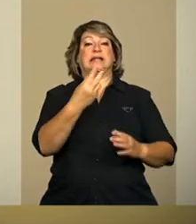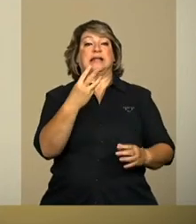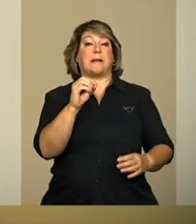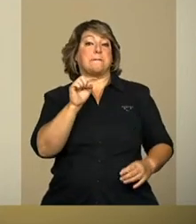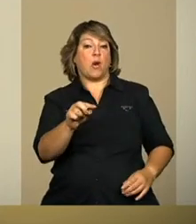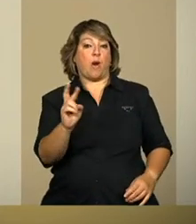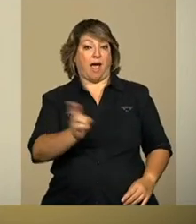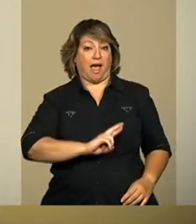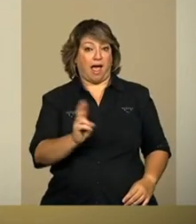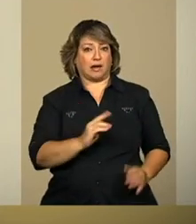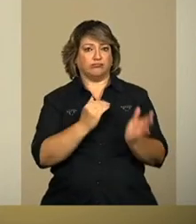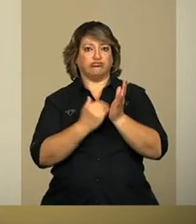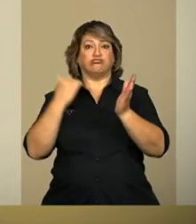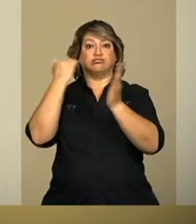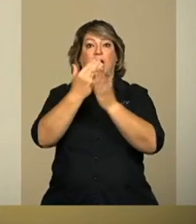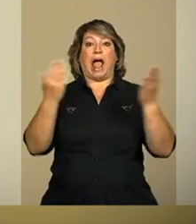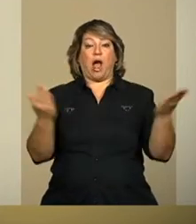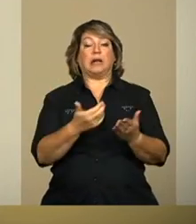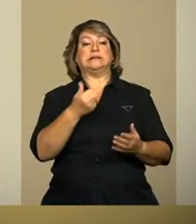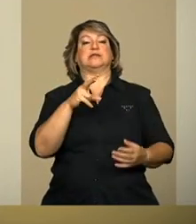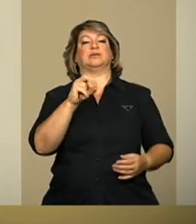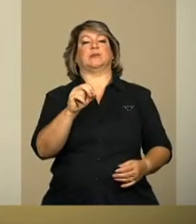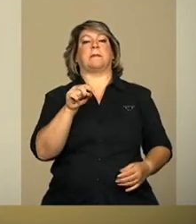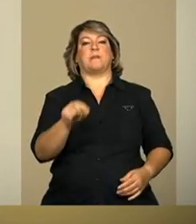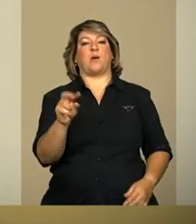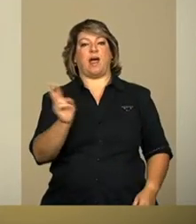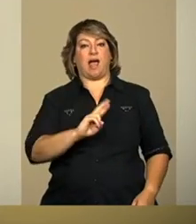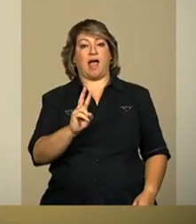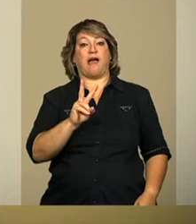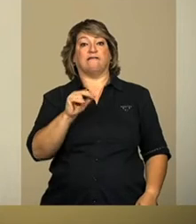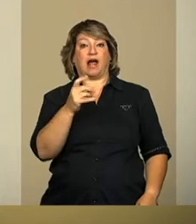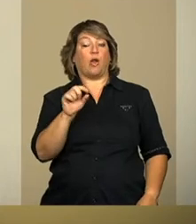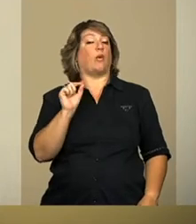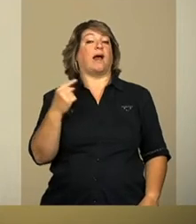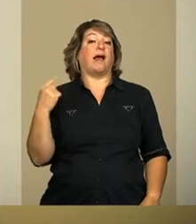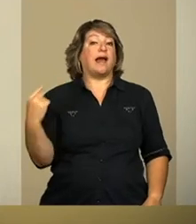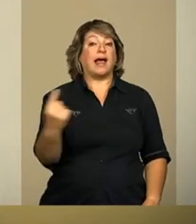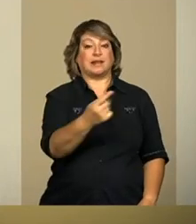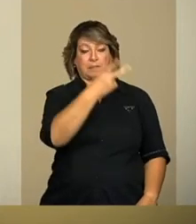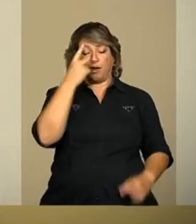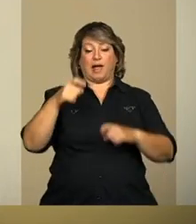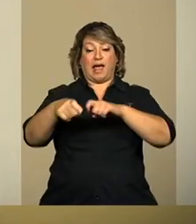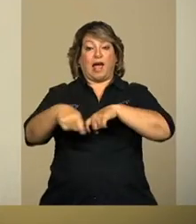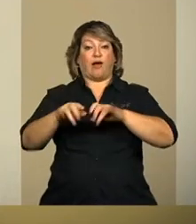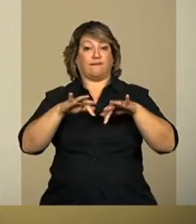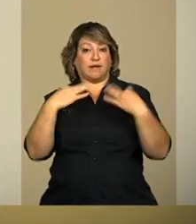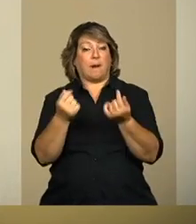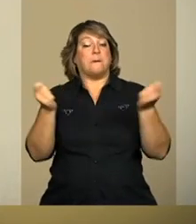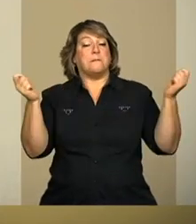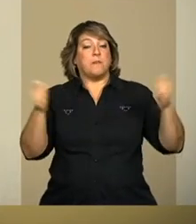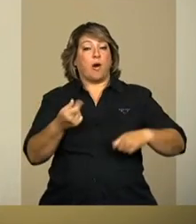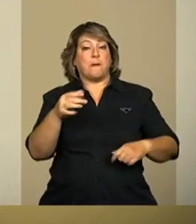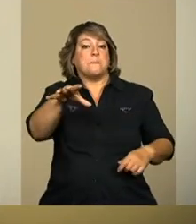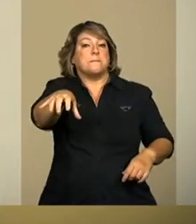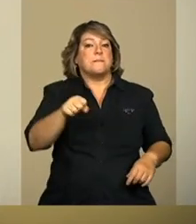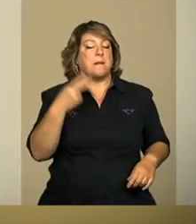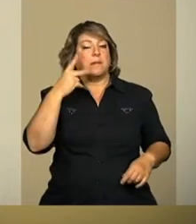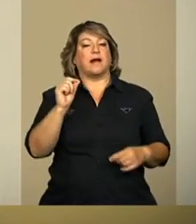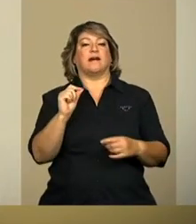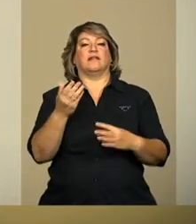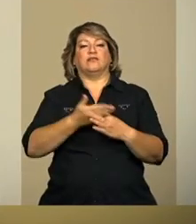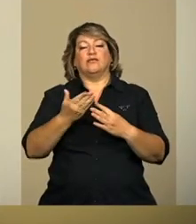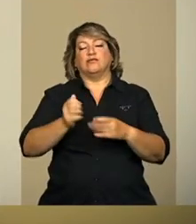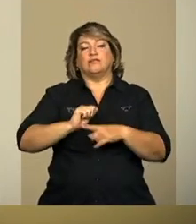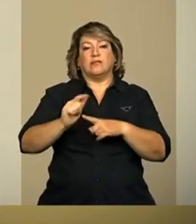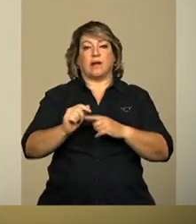130.000 para r 150.000 o valor que cada agricultor familiar pode pegar para financiar a